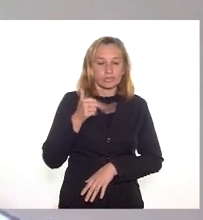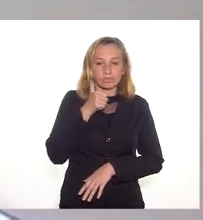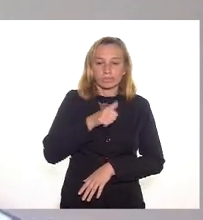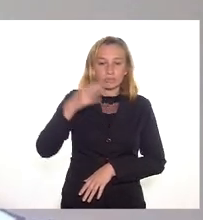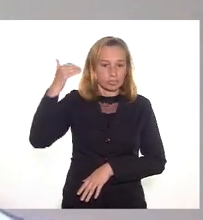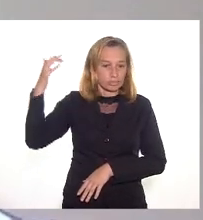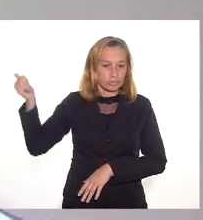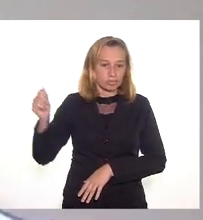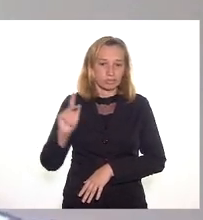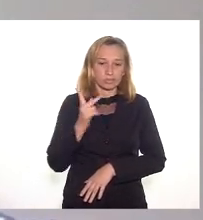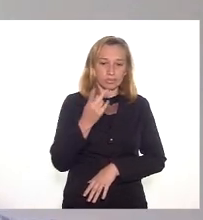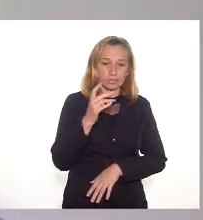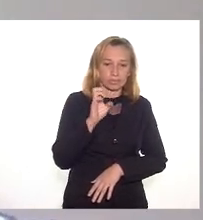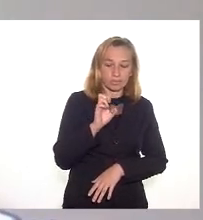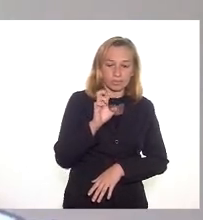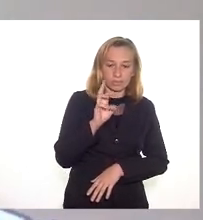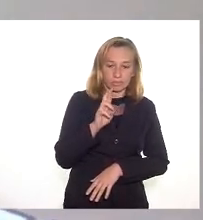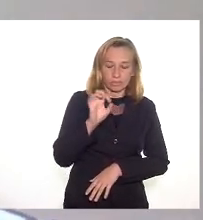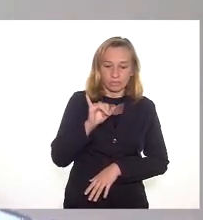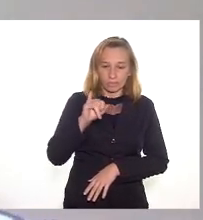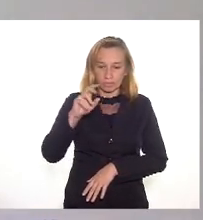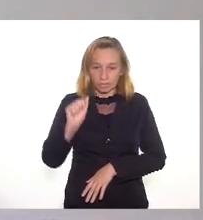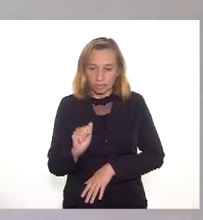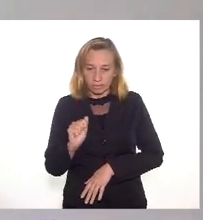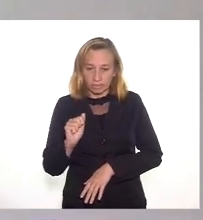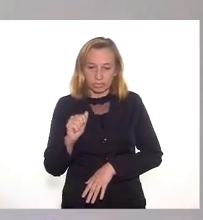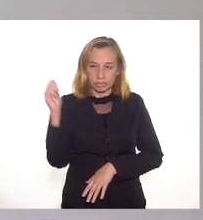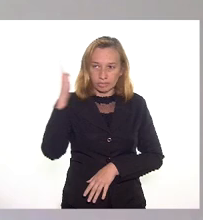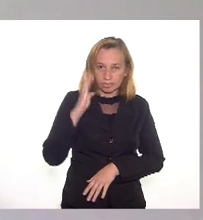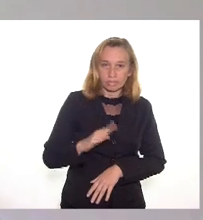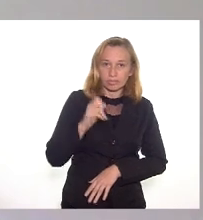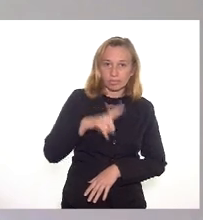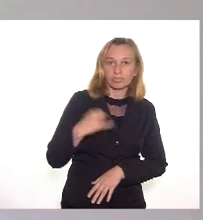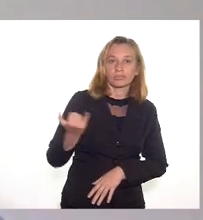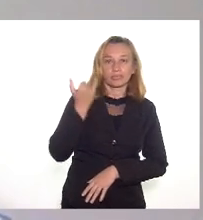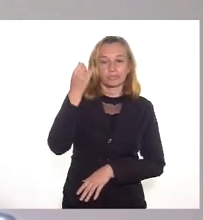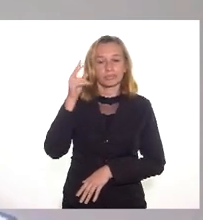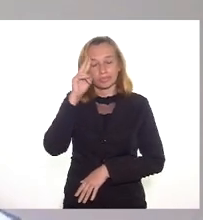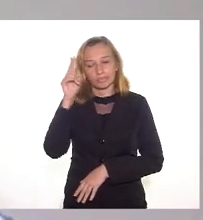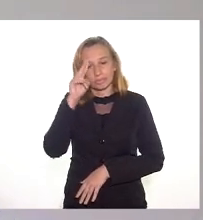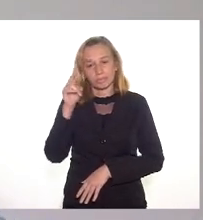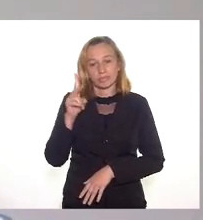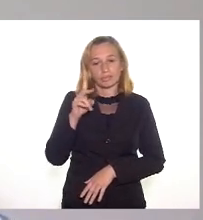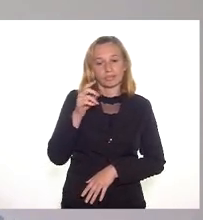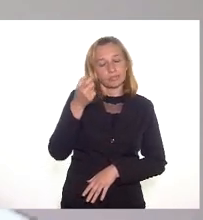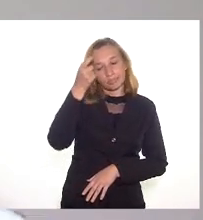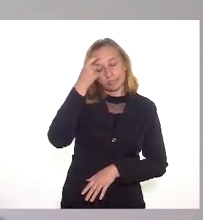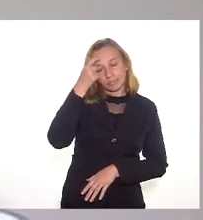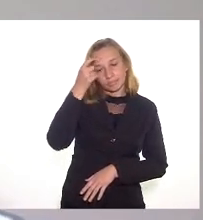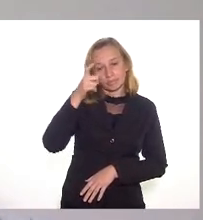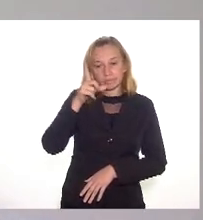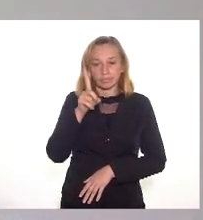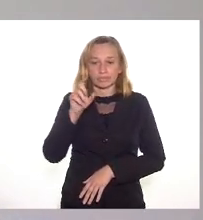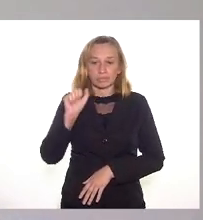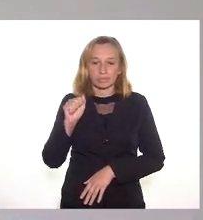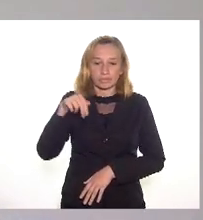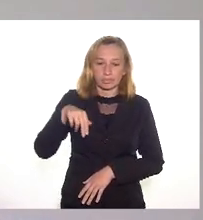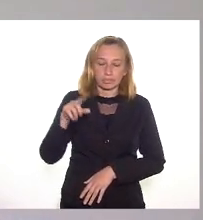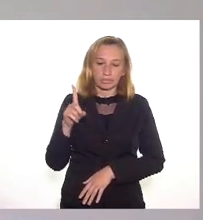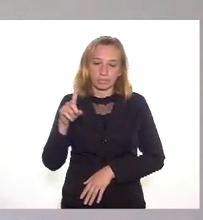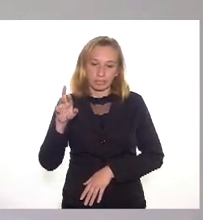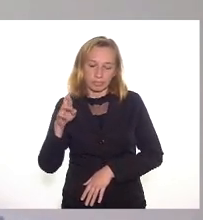livro de heróis e heroínas do Brasil portanto é importante lembrar a memória de Dandara e destacar também que